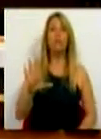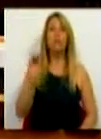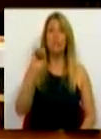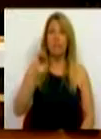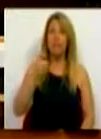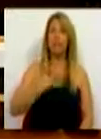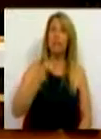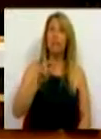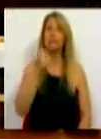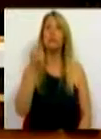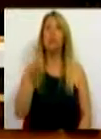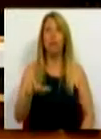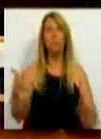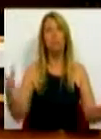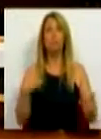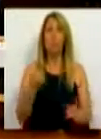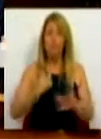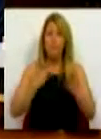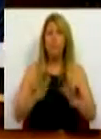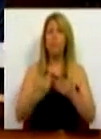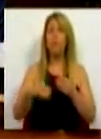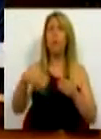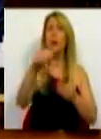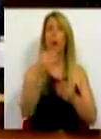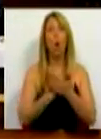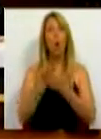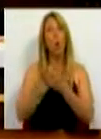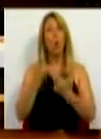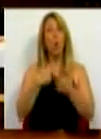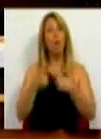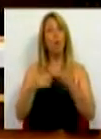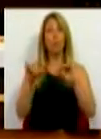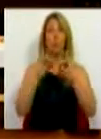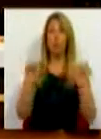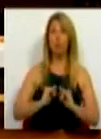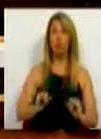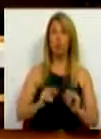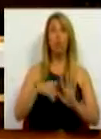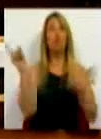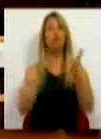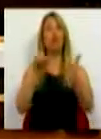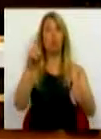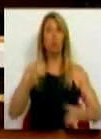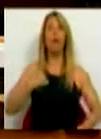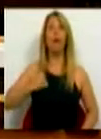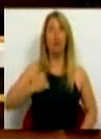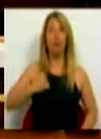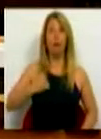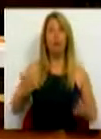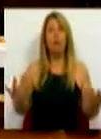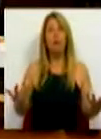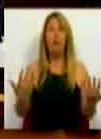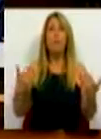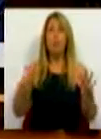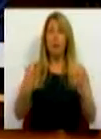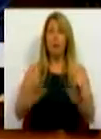do estado em que estamos no comércio internacional com os Estados Unidos e com o Canadá. Mas a União Europeia, neste